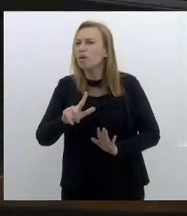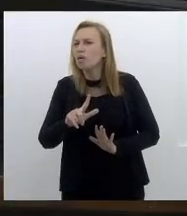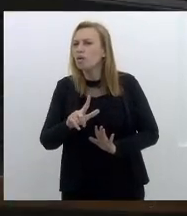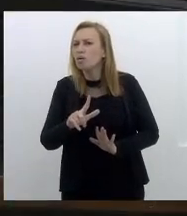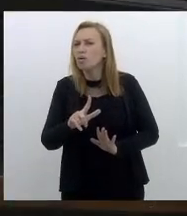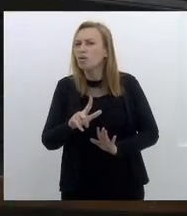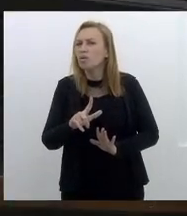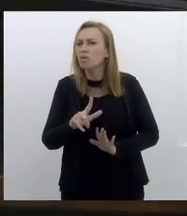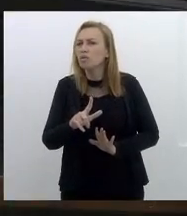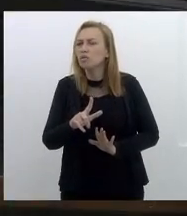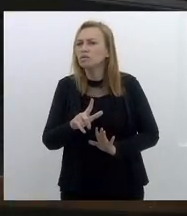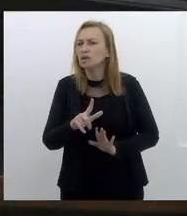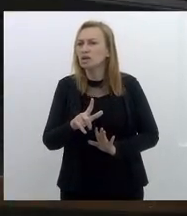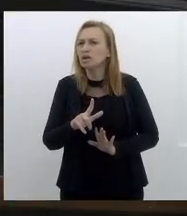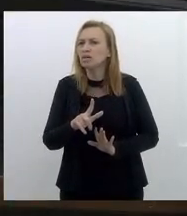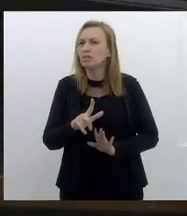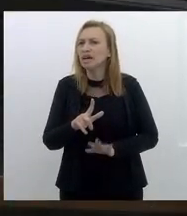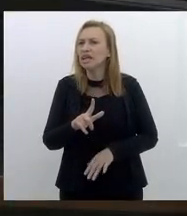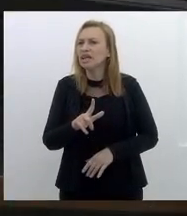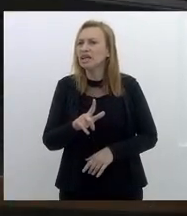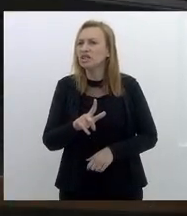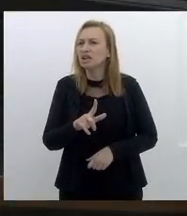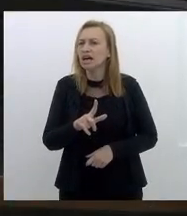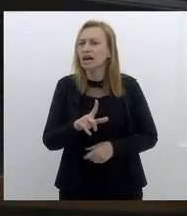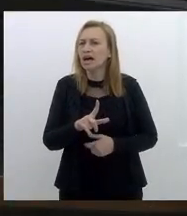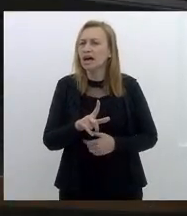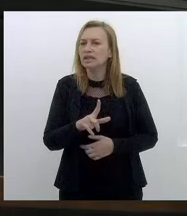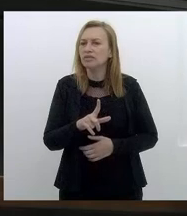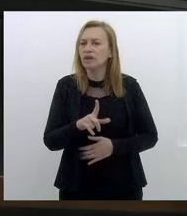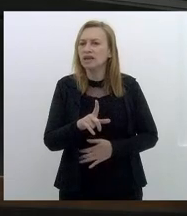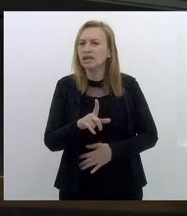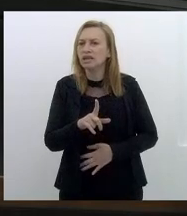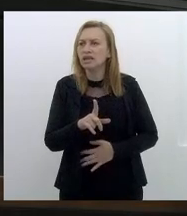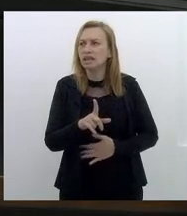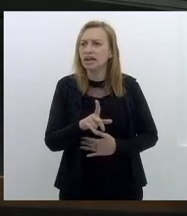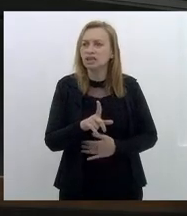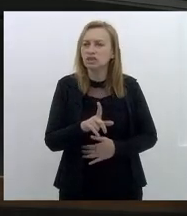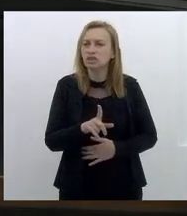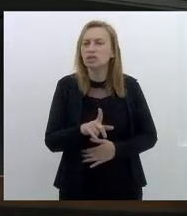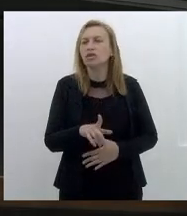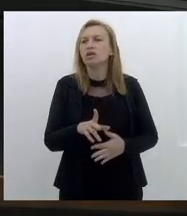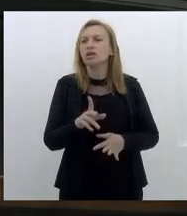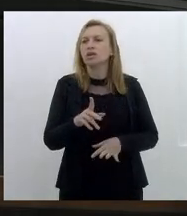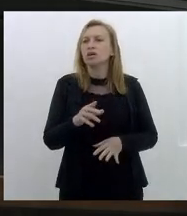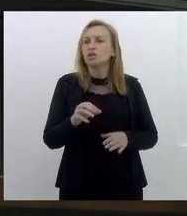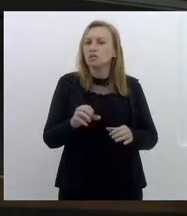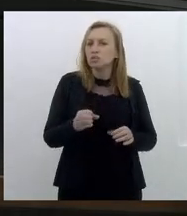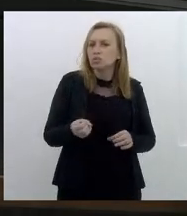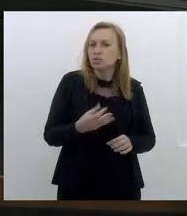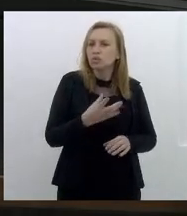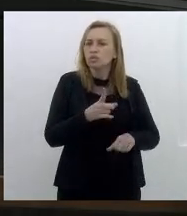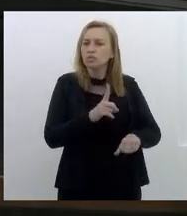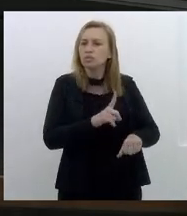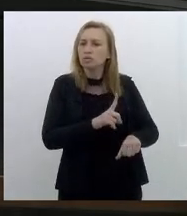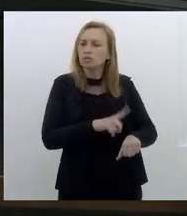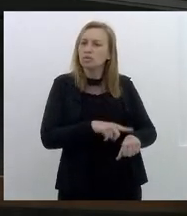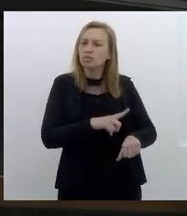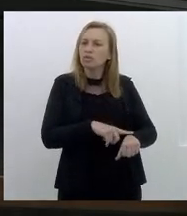é o João Rodrigues nessa nova versão que veio para